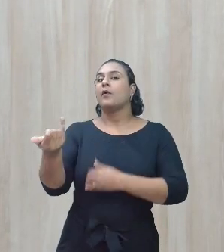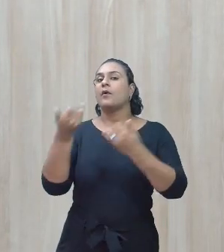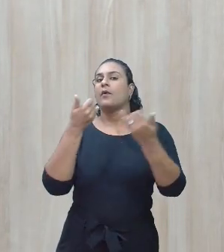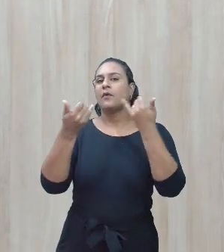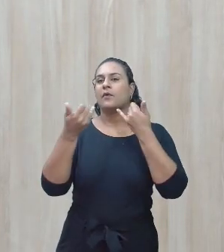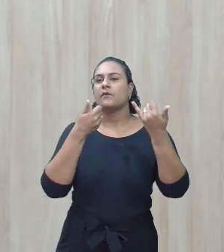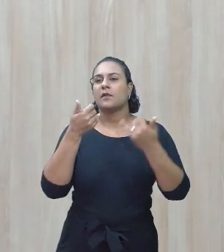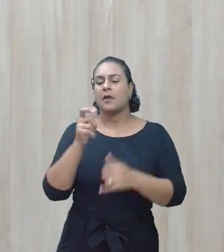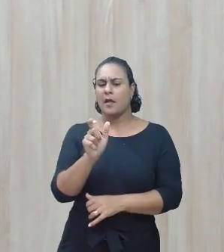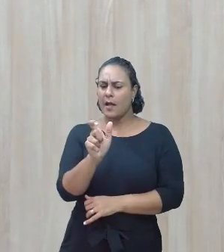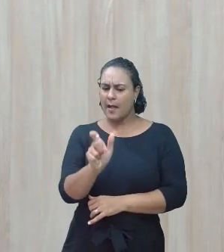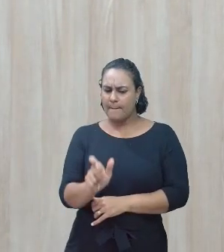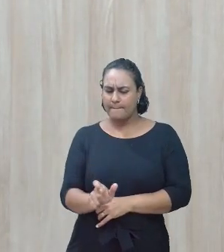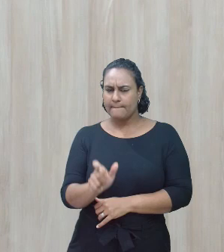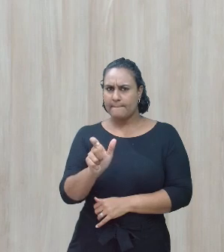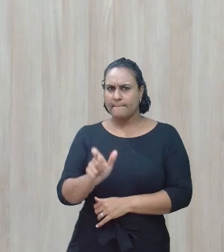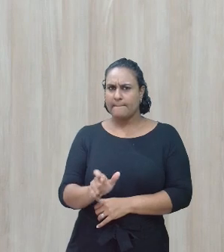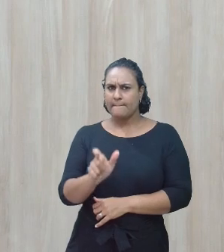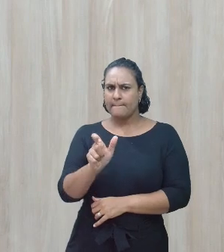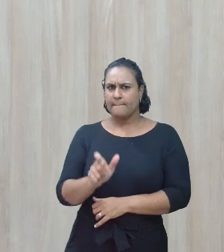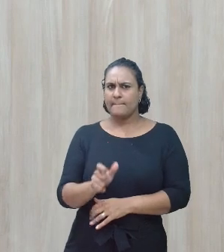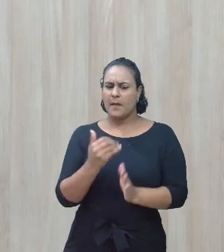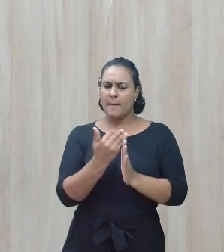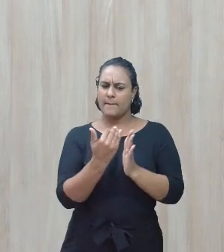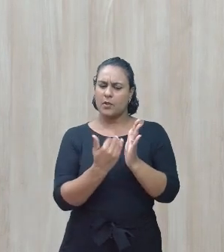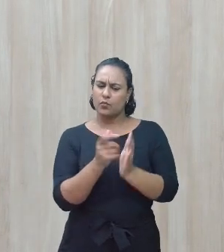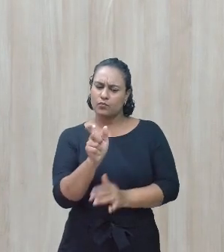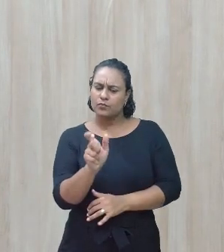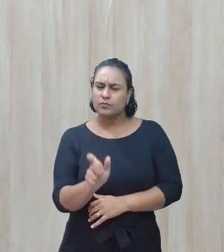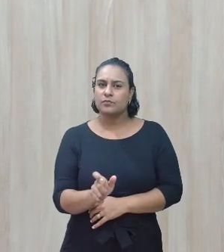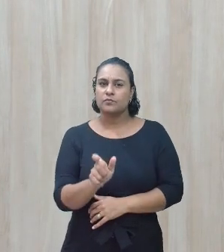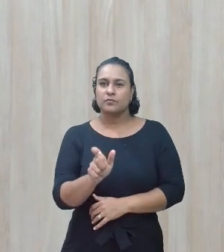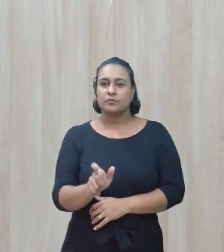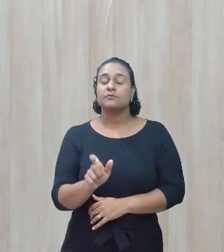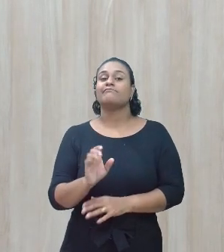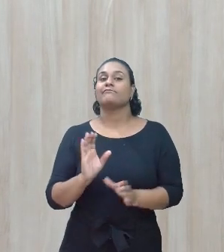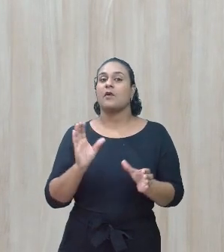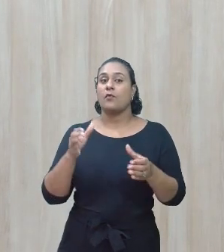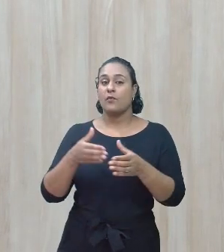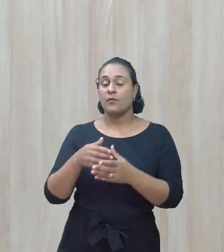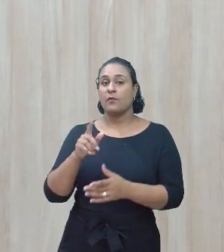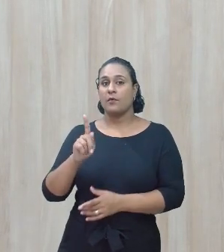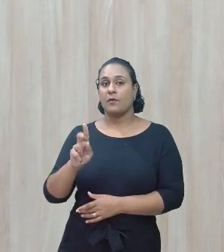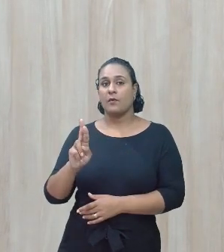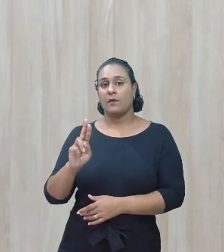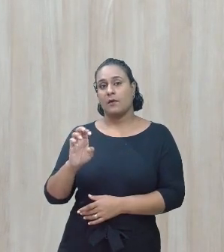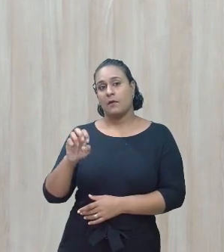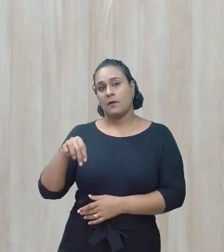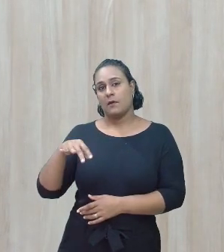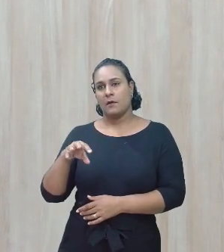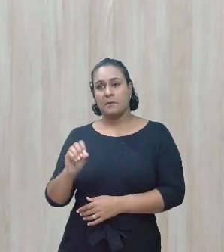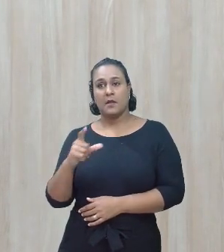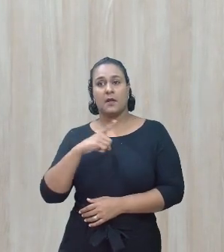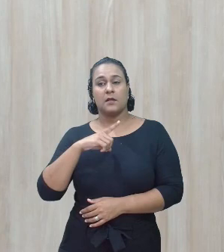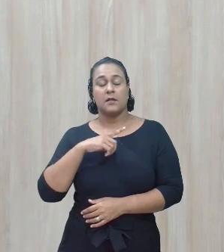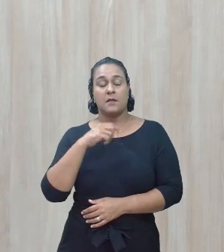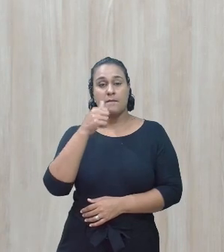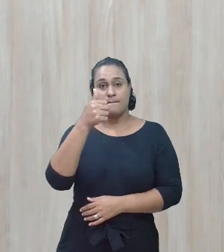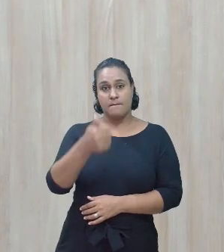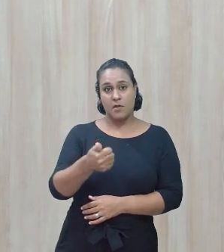a menor barrinha, por exemplo, ela é referente ao Grêmio, que tem 1.346 torcedores nesse gráfico,